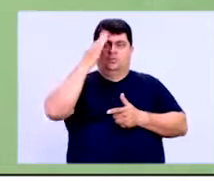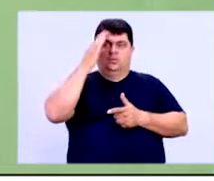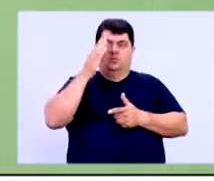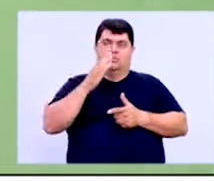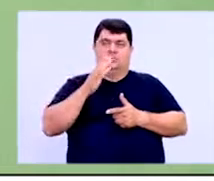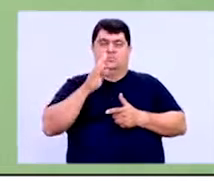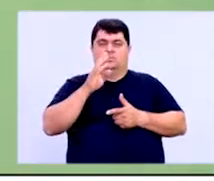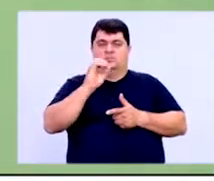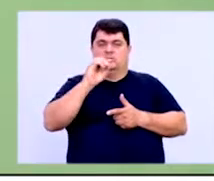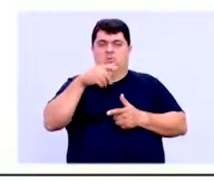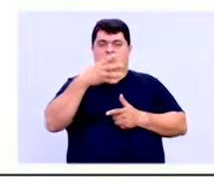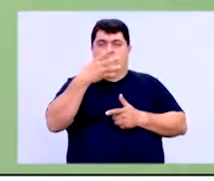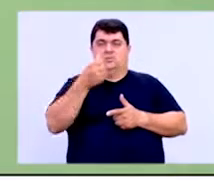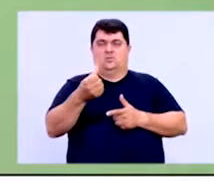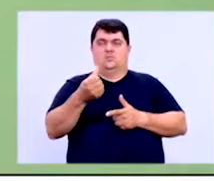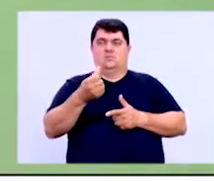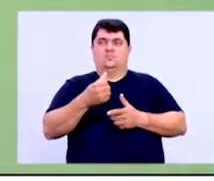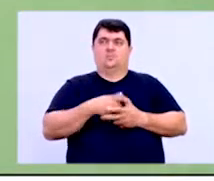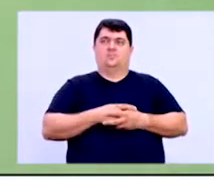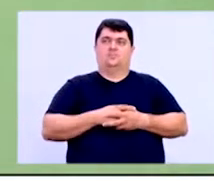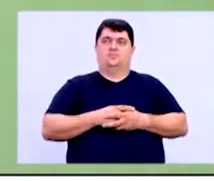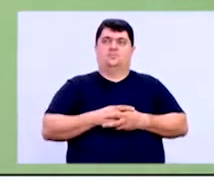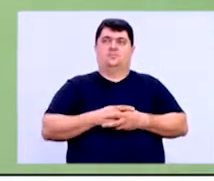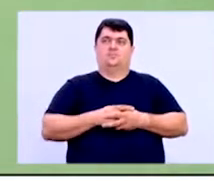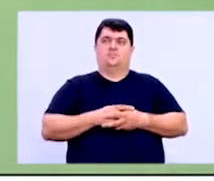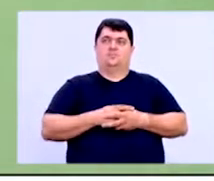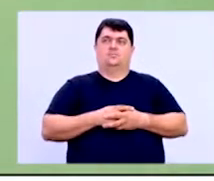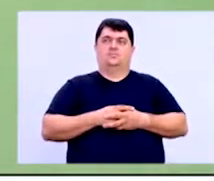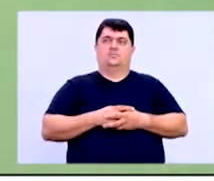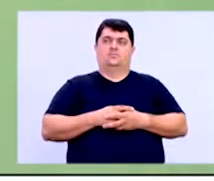Qual é o make-up? 0,46.